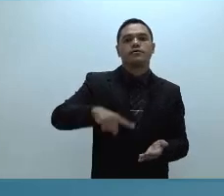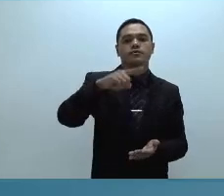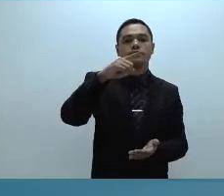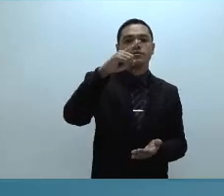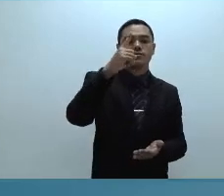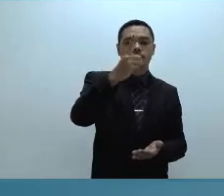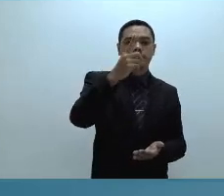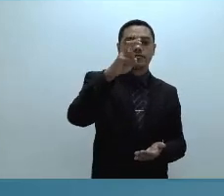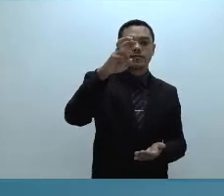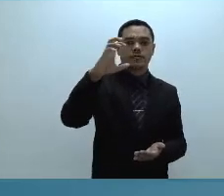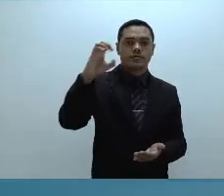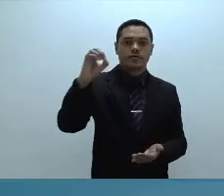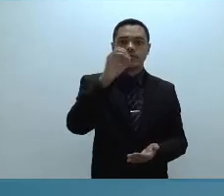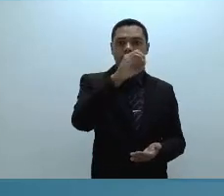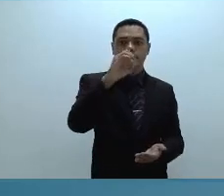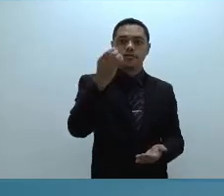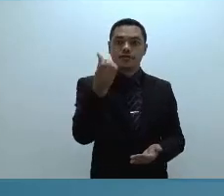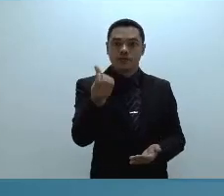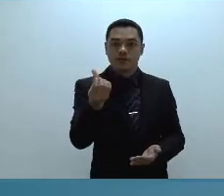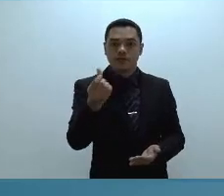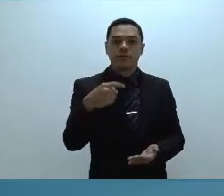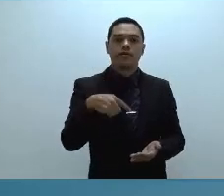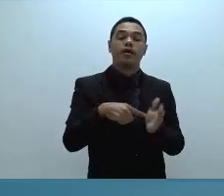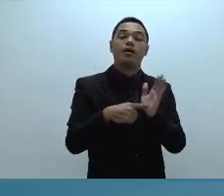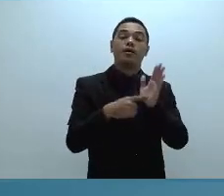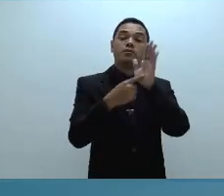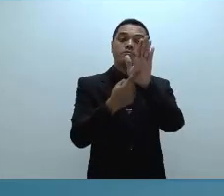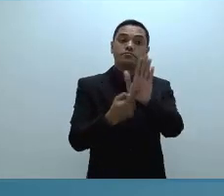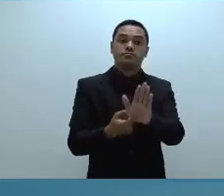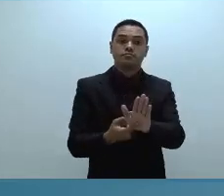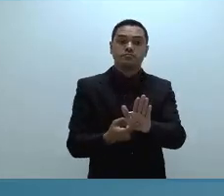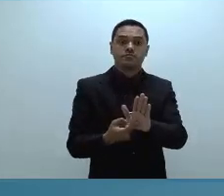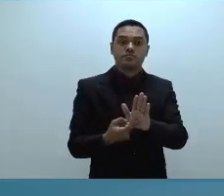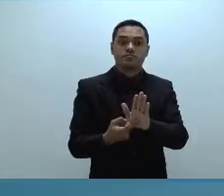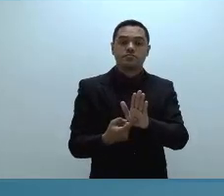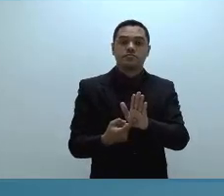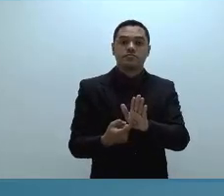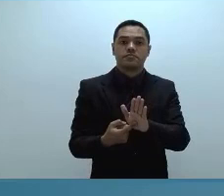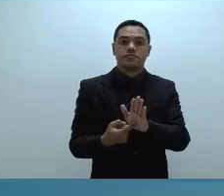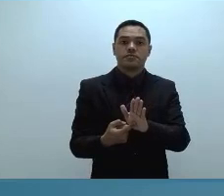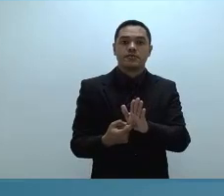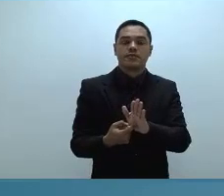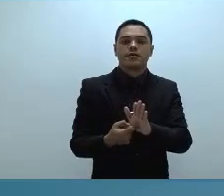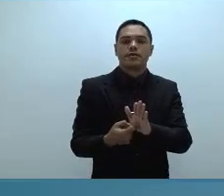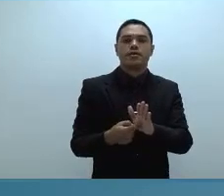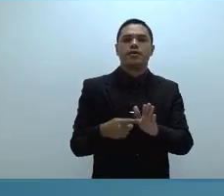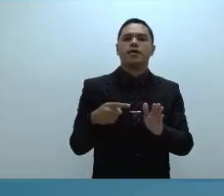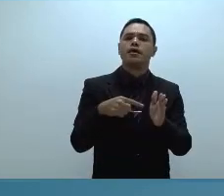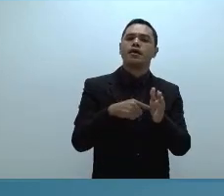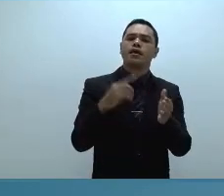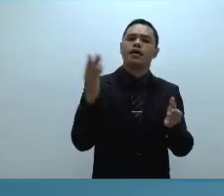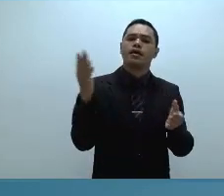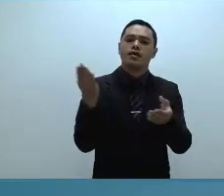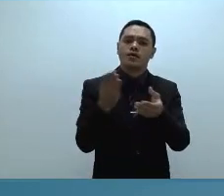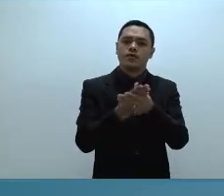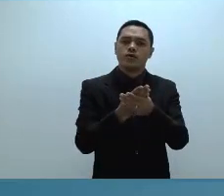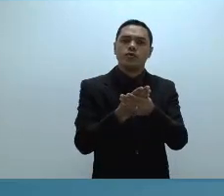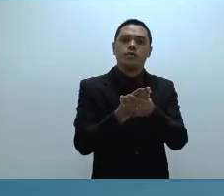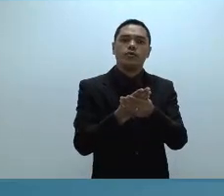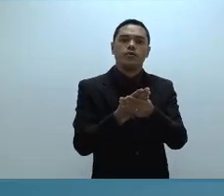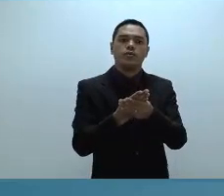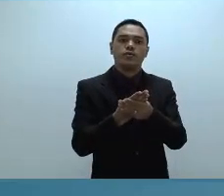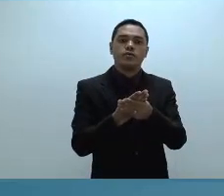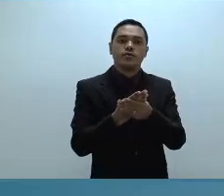1150-006, mencionado pelo interpelante, determina a remessa dos autos à presidência